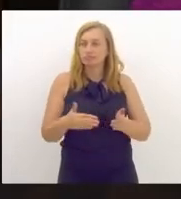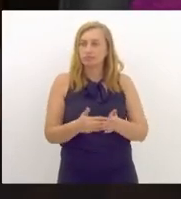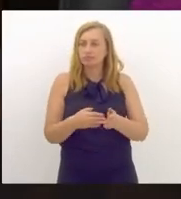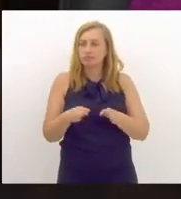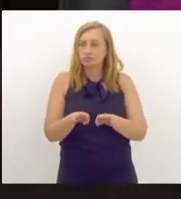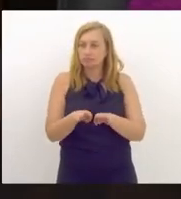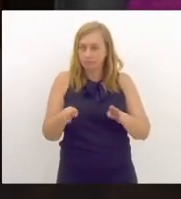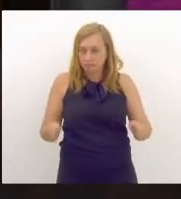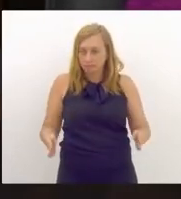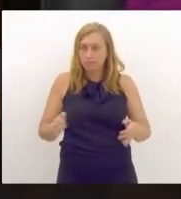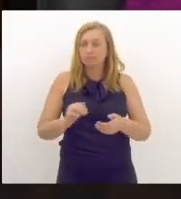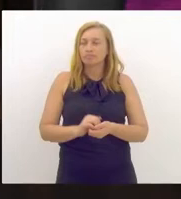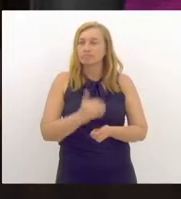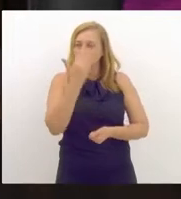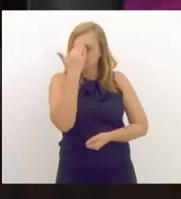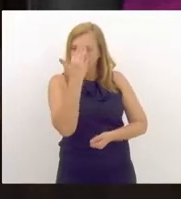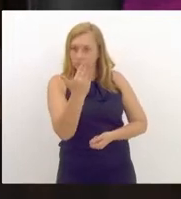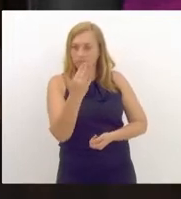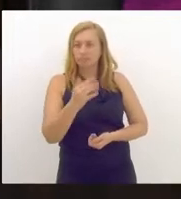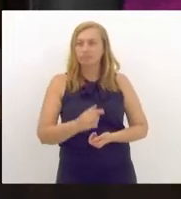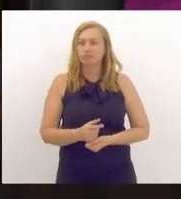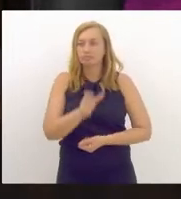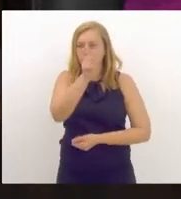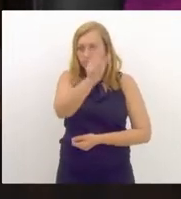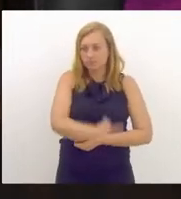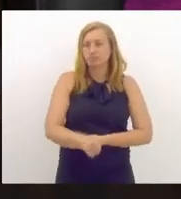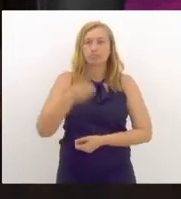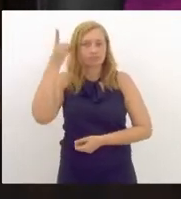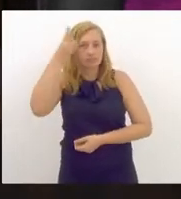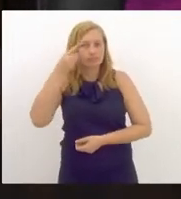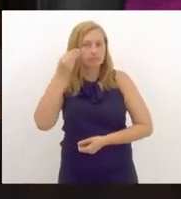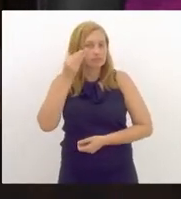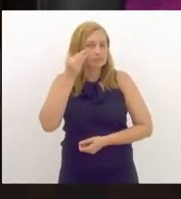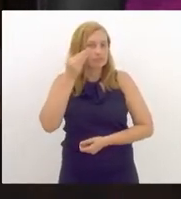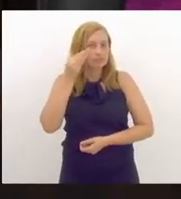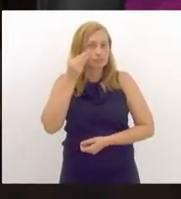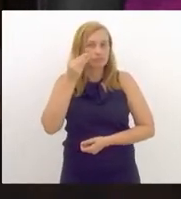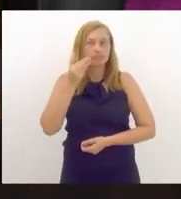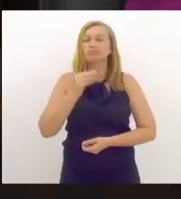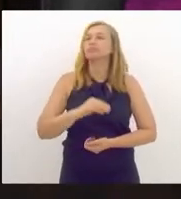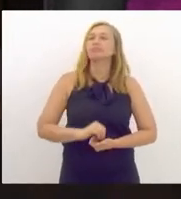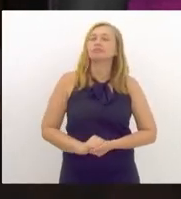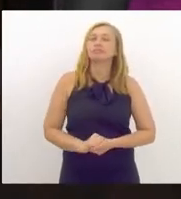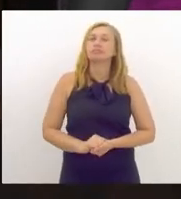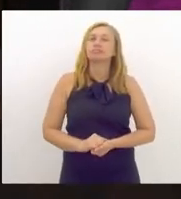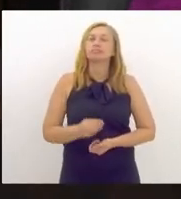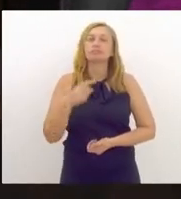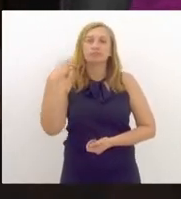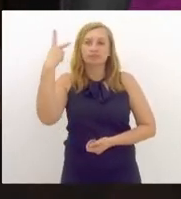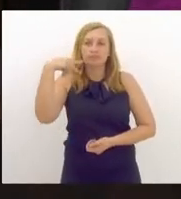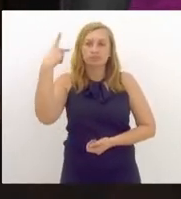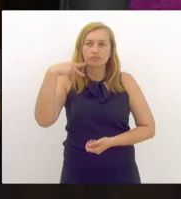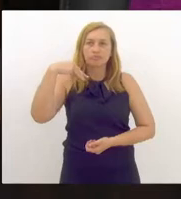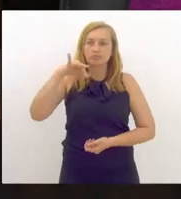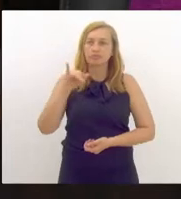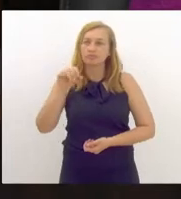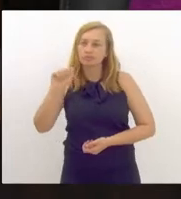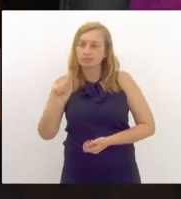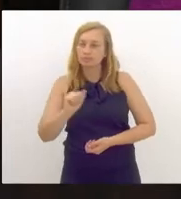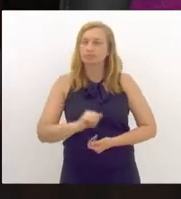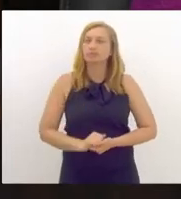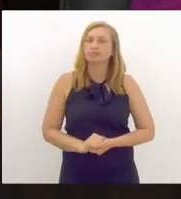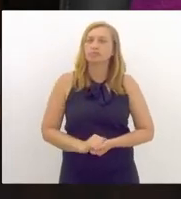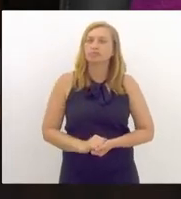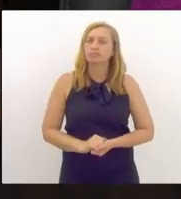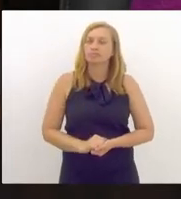essa mesa quero agradecer a pessoa da deputada Mônica Francisco a vereadora Mônica Benício